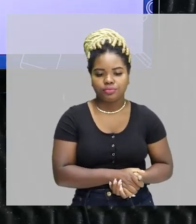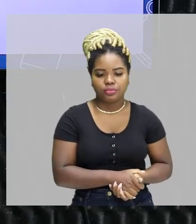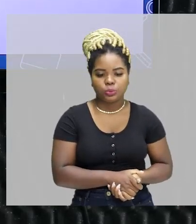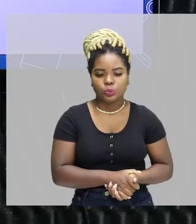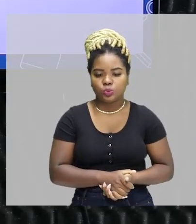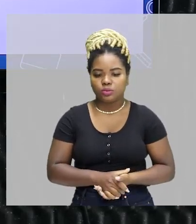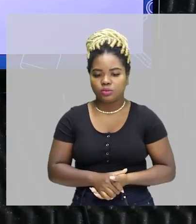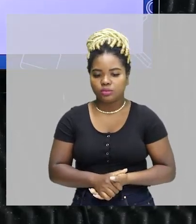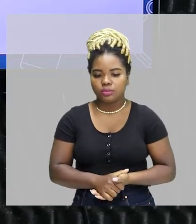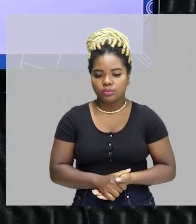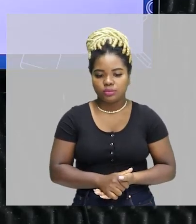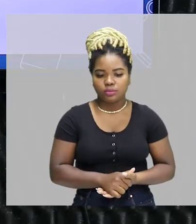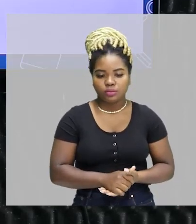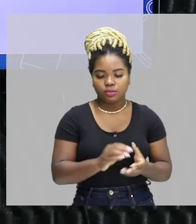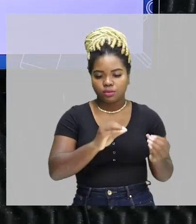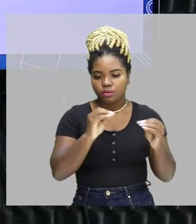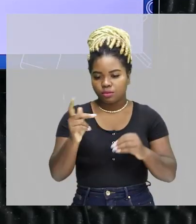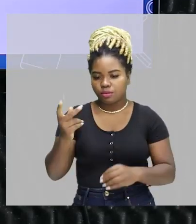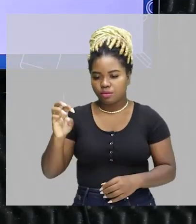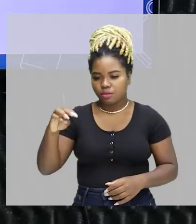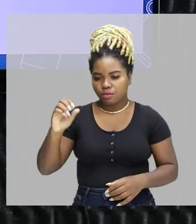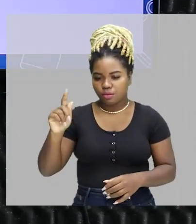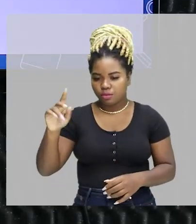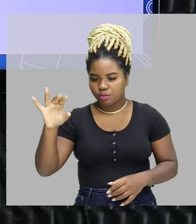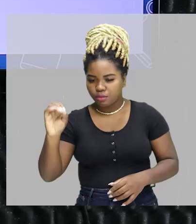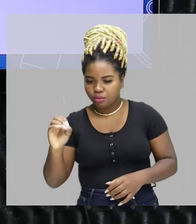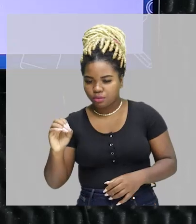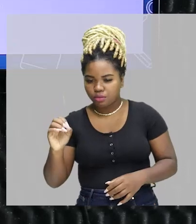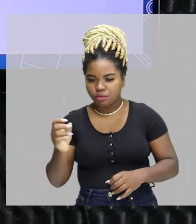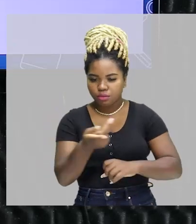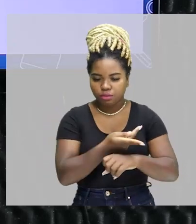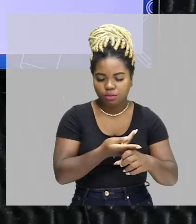mesmo que eu queira colocar homogêneo aqui, as coisas são investigadas,